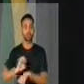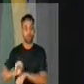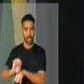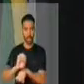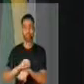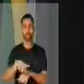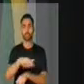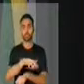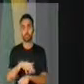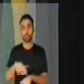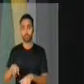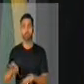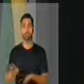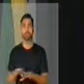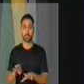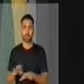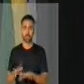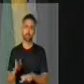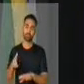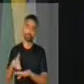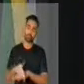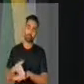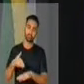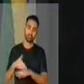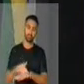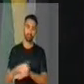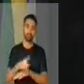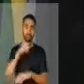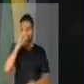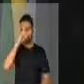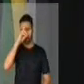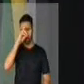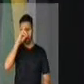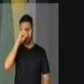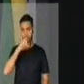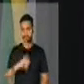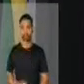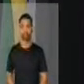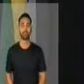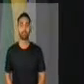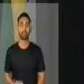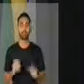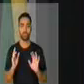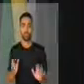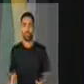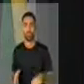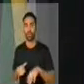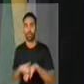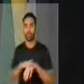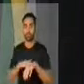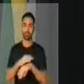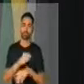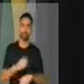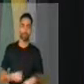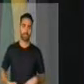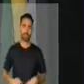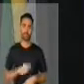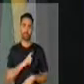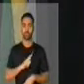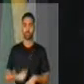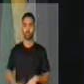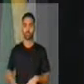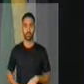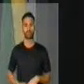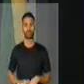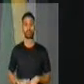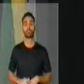estados circunvizinhos, que também enfrenta desafio. Recentemente tivemos com o ministro, com o governador do estado, para a